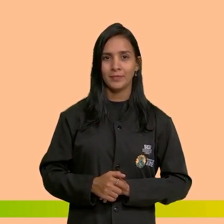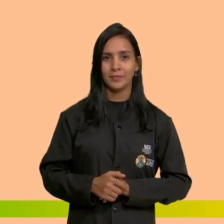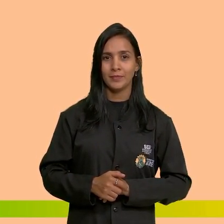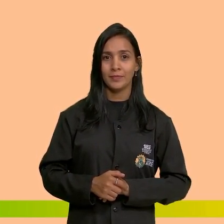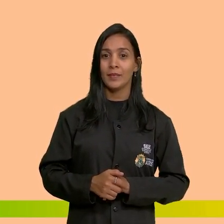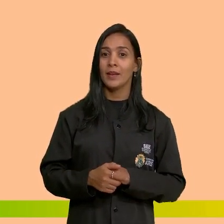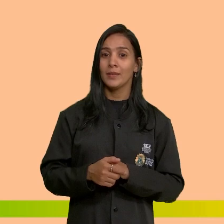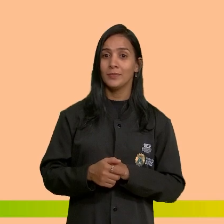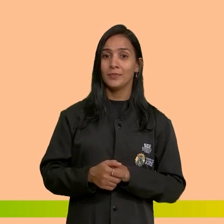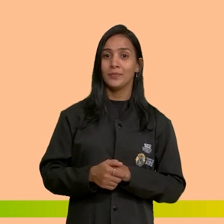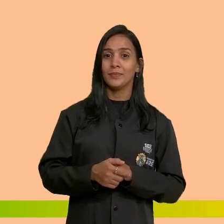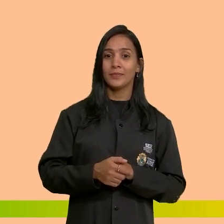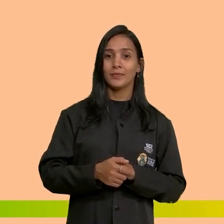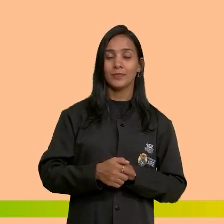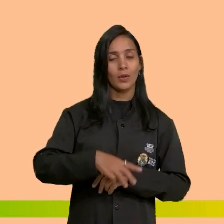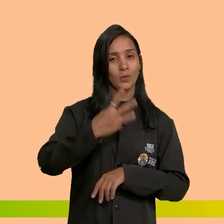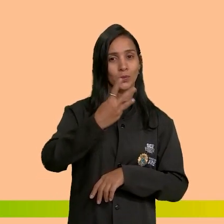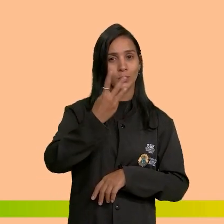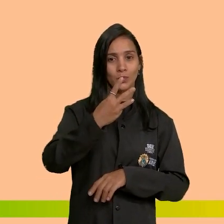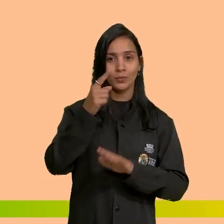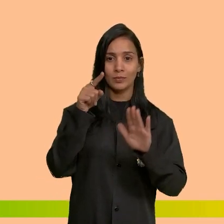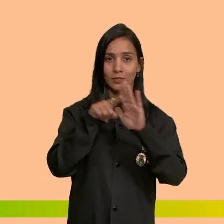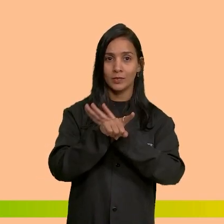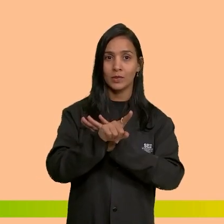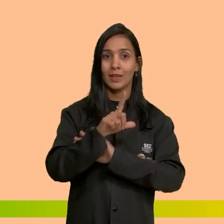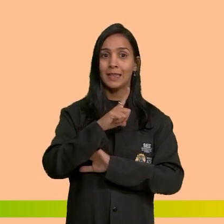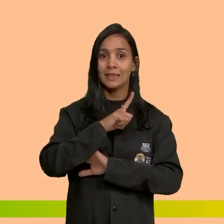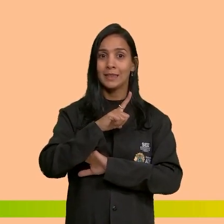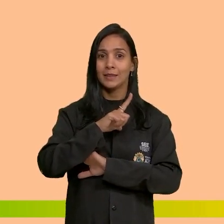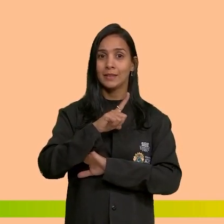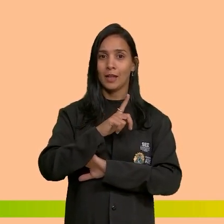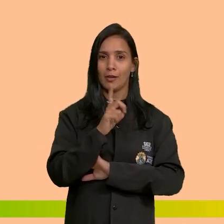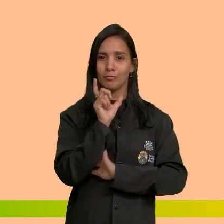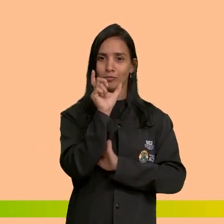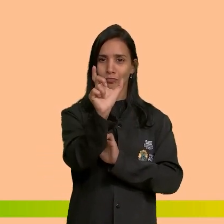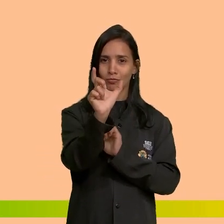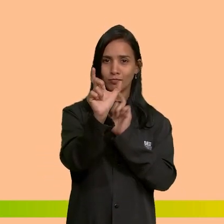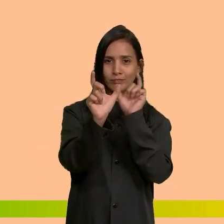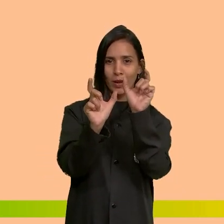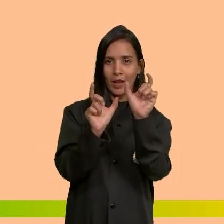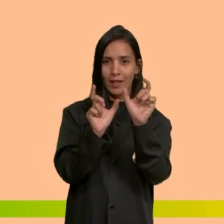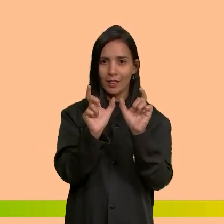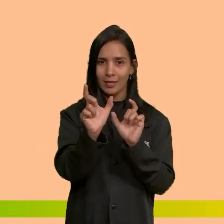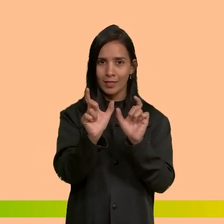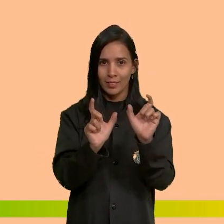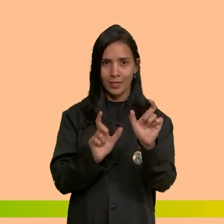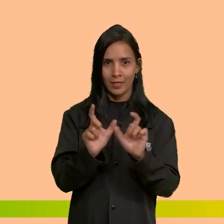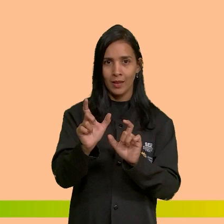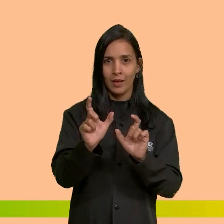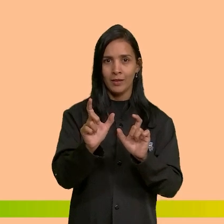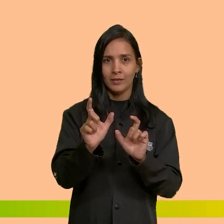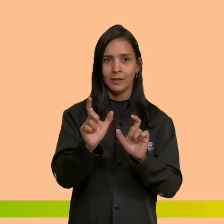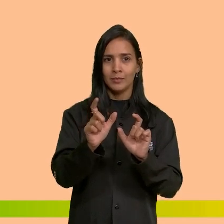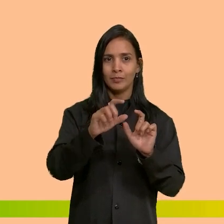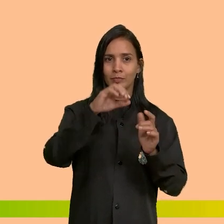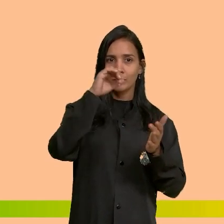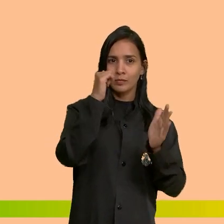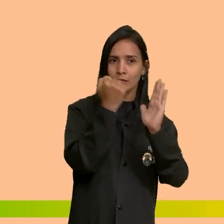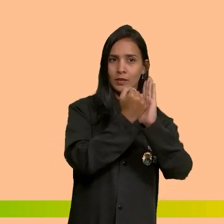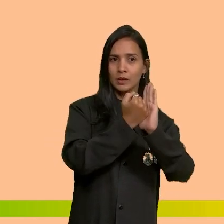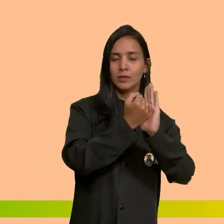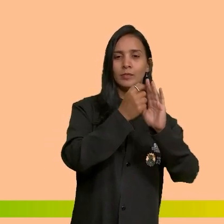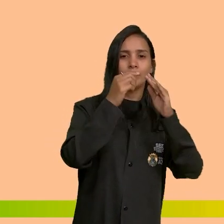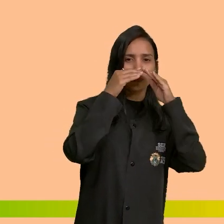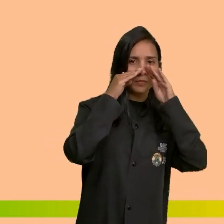Atividade 3. Aí aqui a gente tem algumas palavras, algumas características da tragédia e da comédia. E aí a gente vai